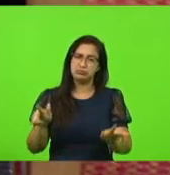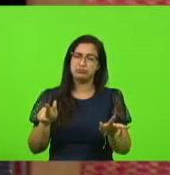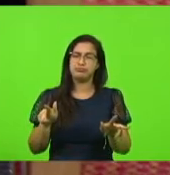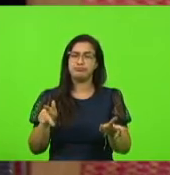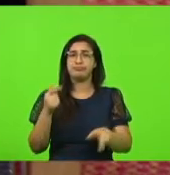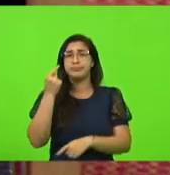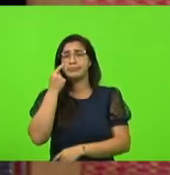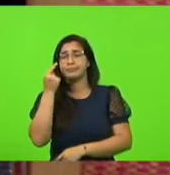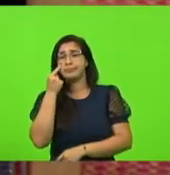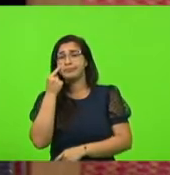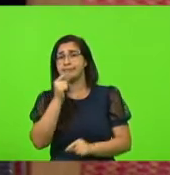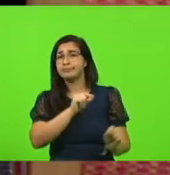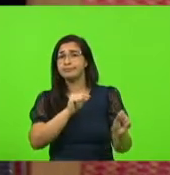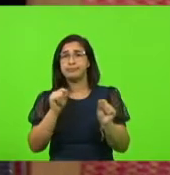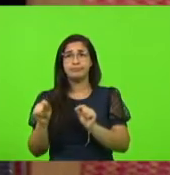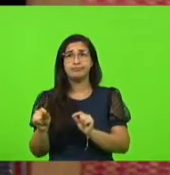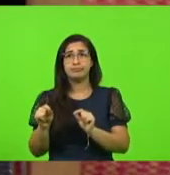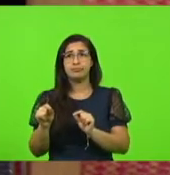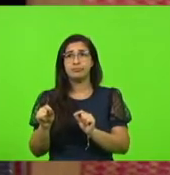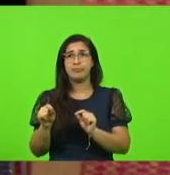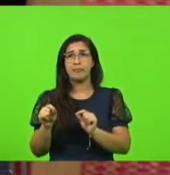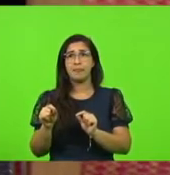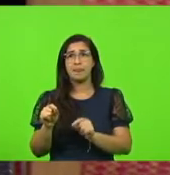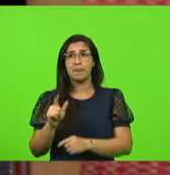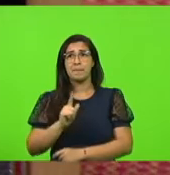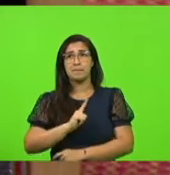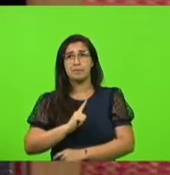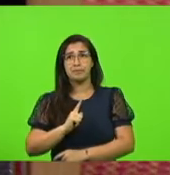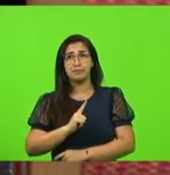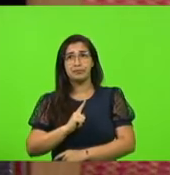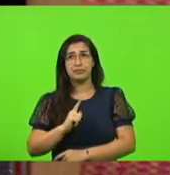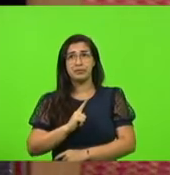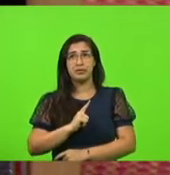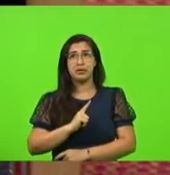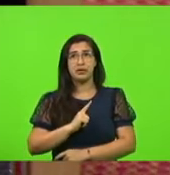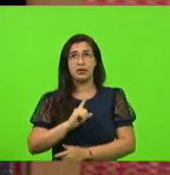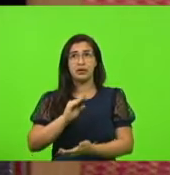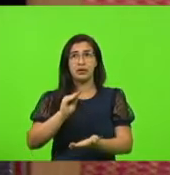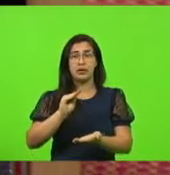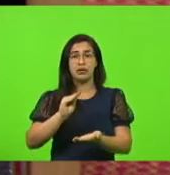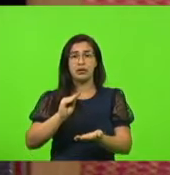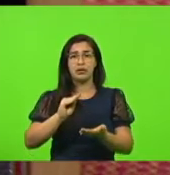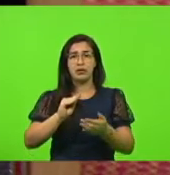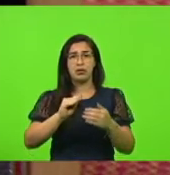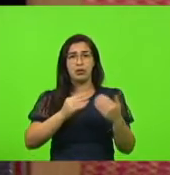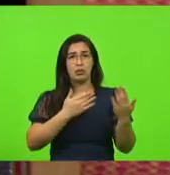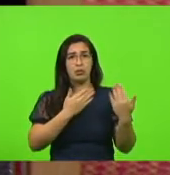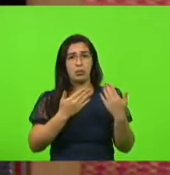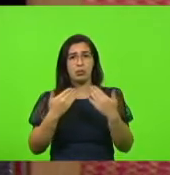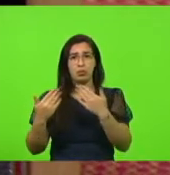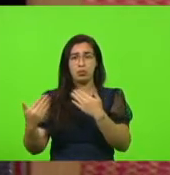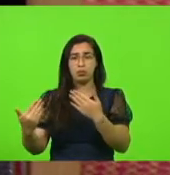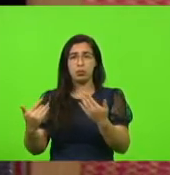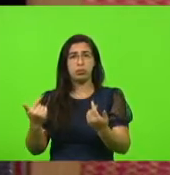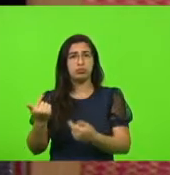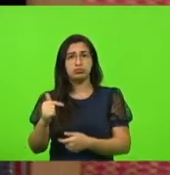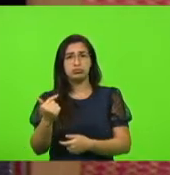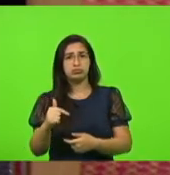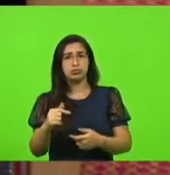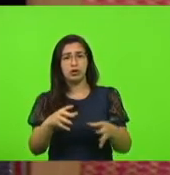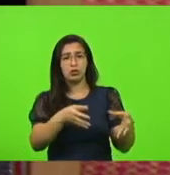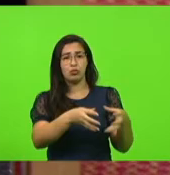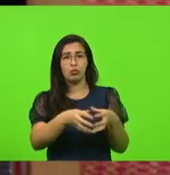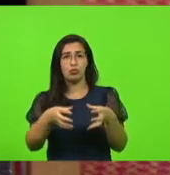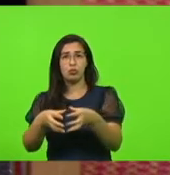vendo que há uma falta de diálogo ainda com as categorias, que